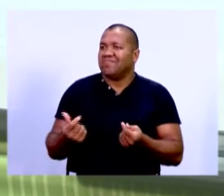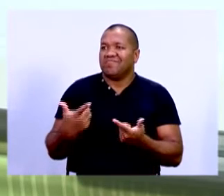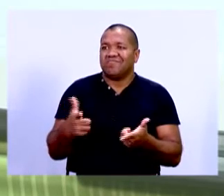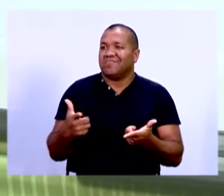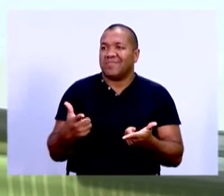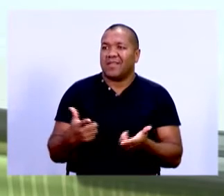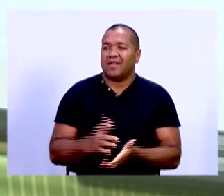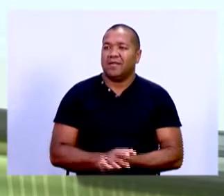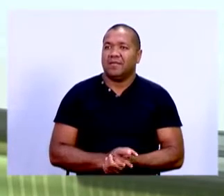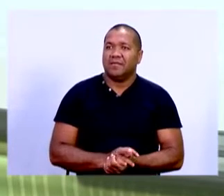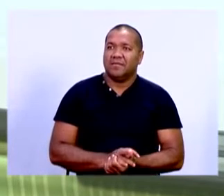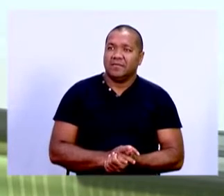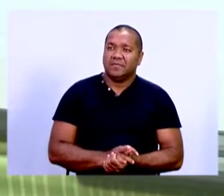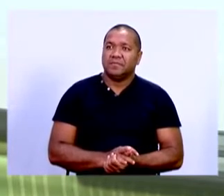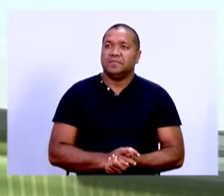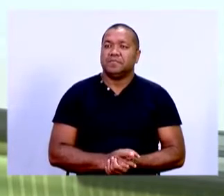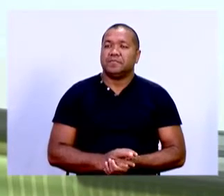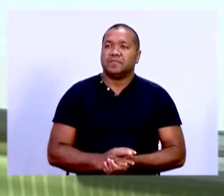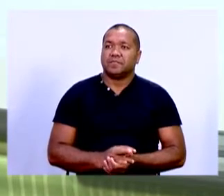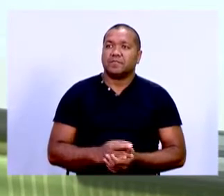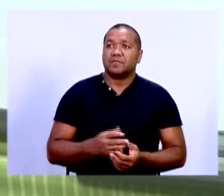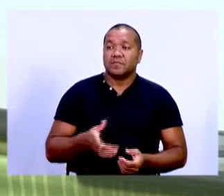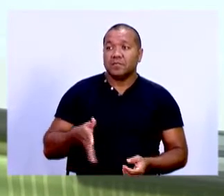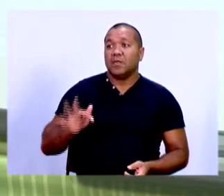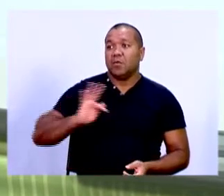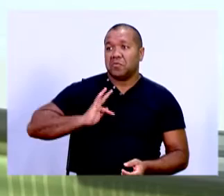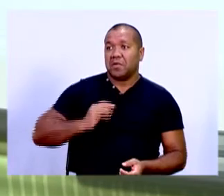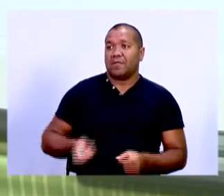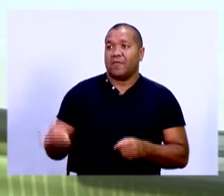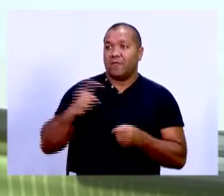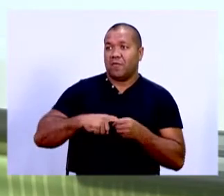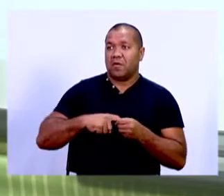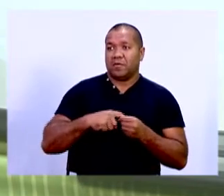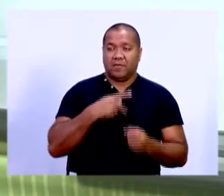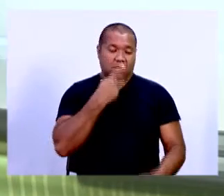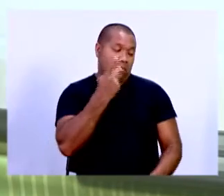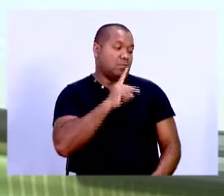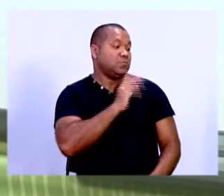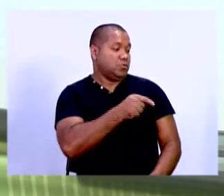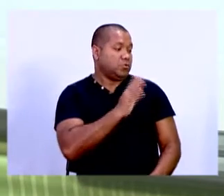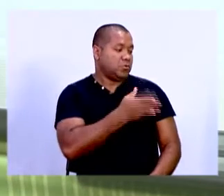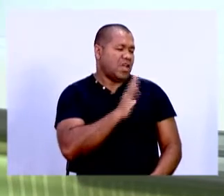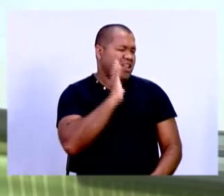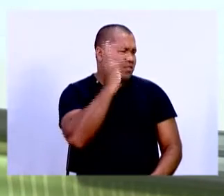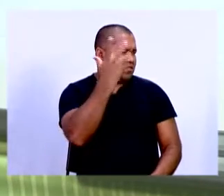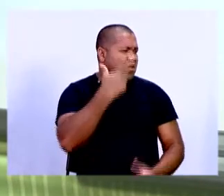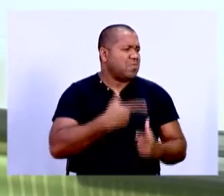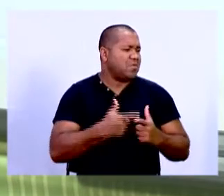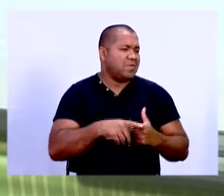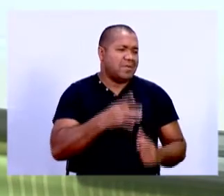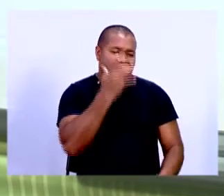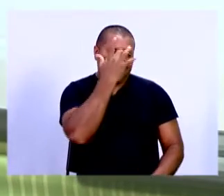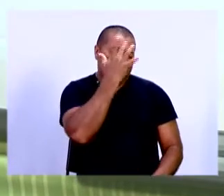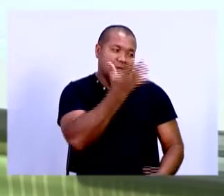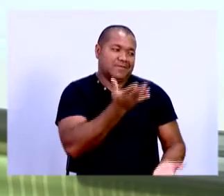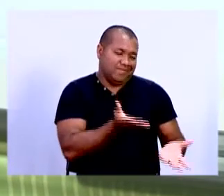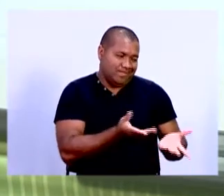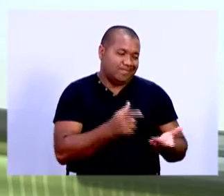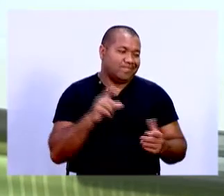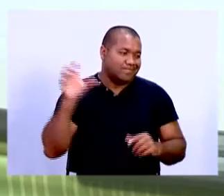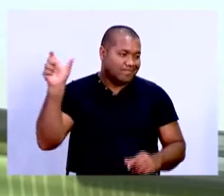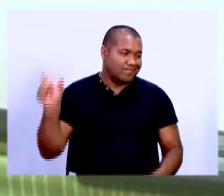nenhum. Então, o técnico volta e diz, eu já resolvi lá o problema lá do cliente